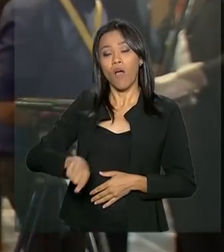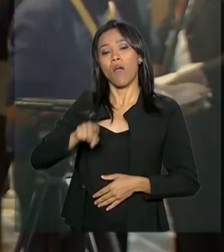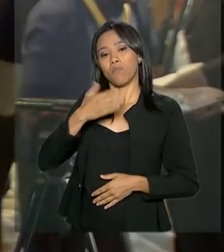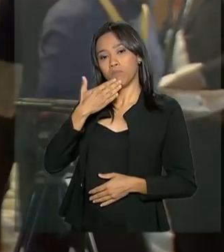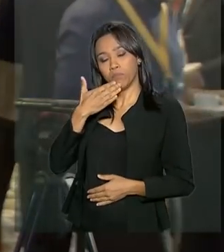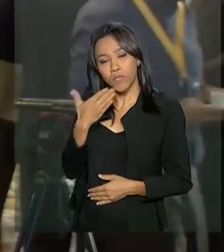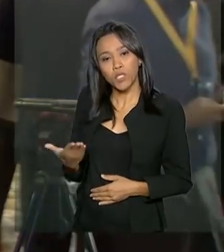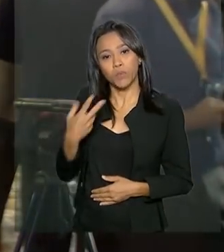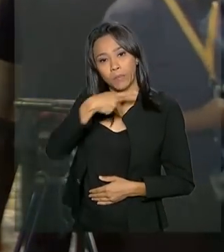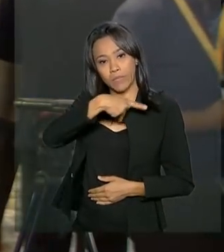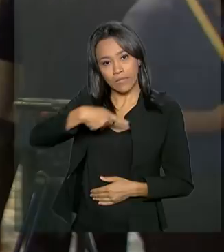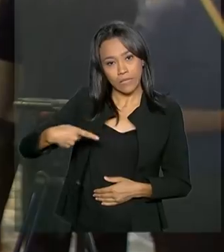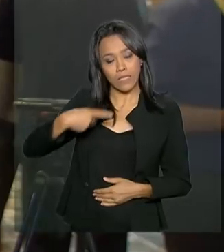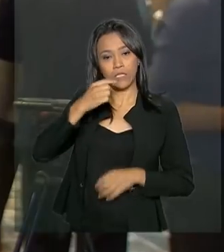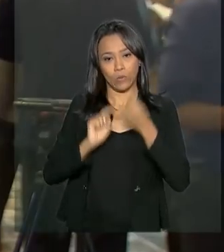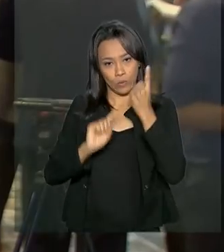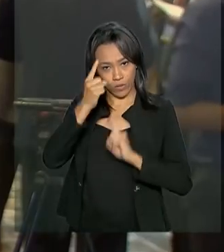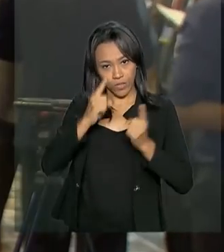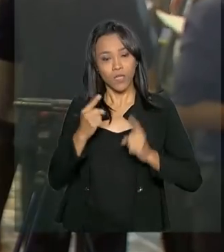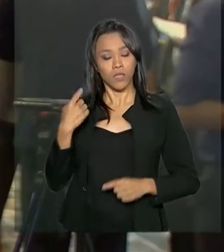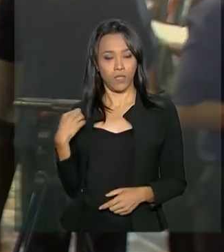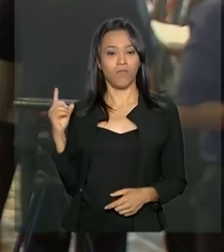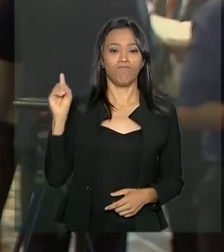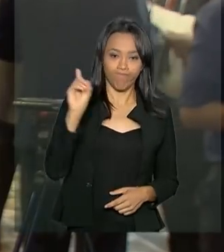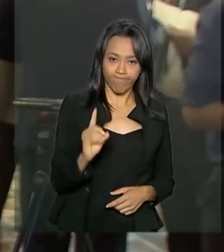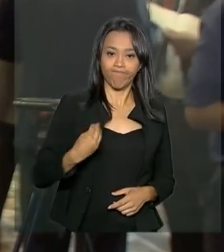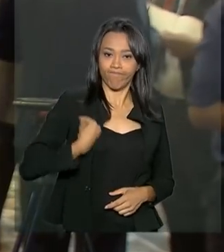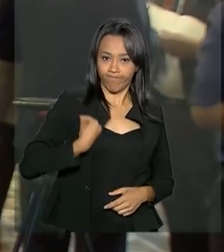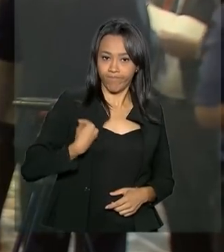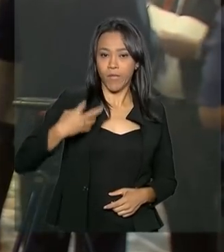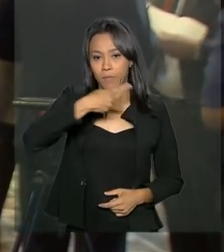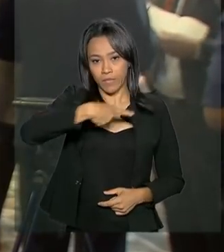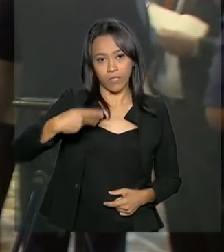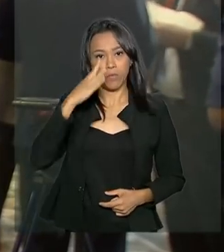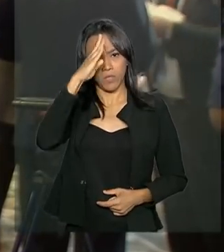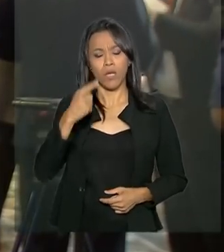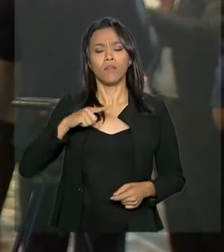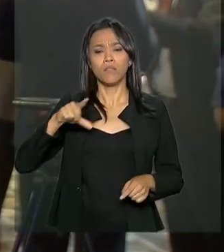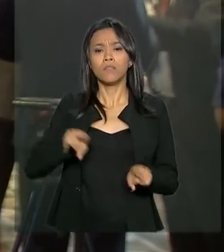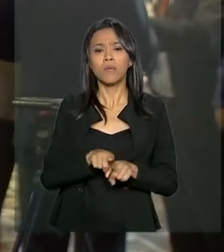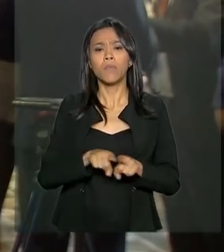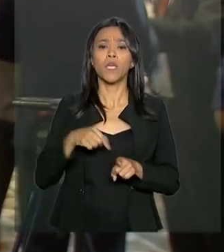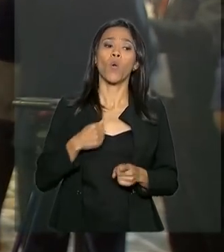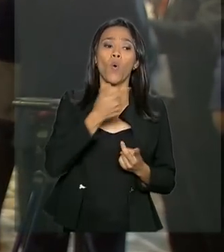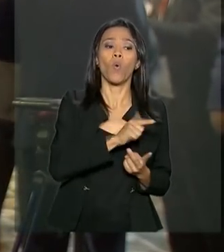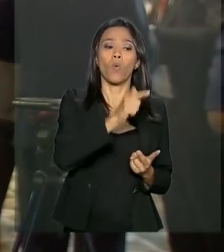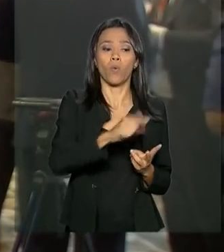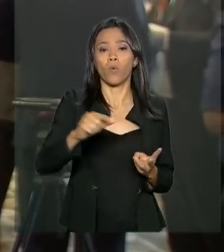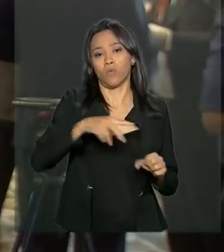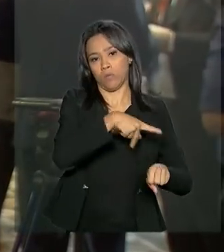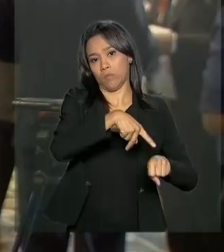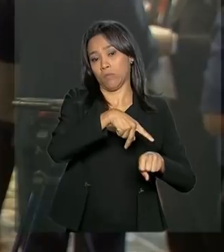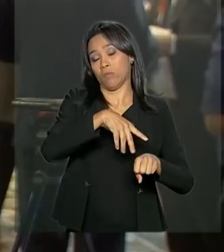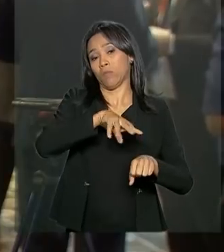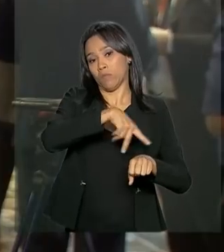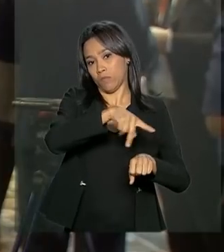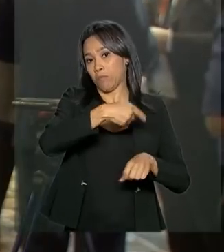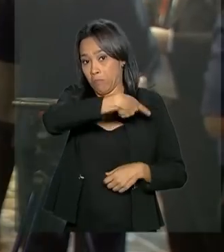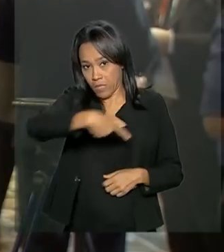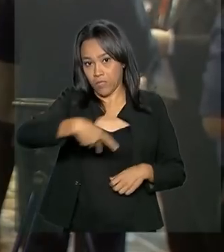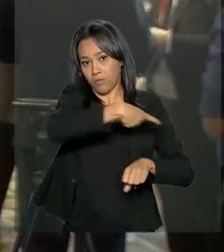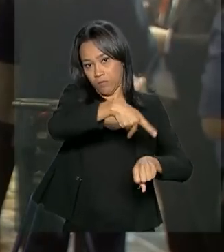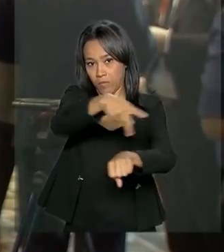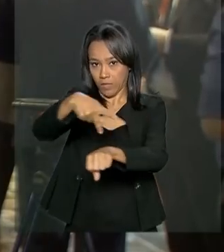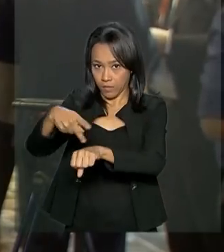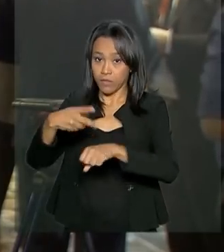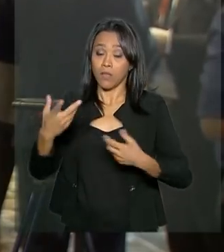Piñera, e conta com a presença do presidente Jair Bolsonaro e outros integrantes da região. O encontro ocorre no Palácio de La Moneda,